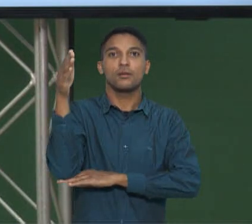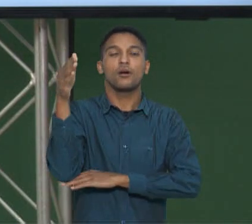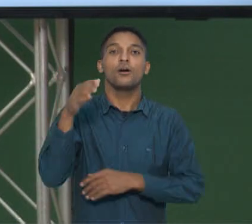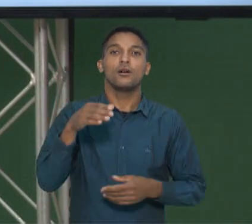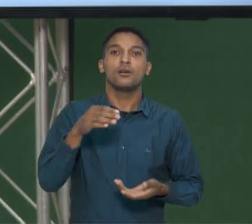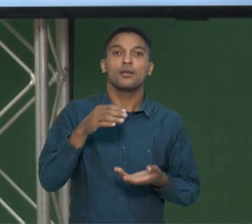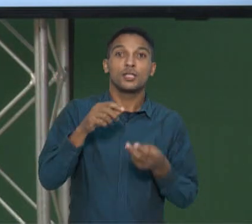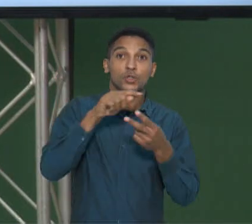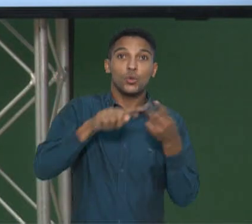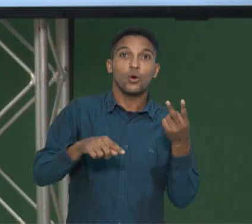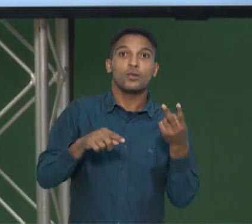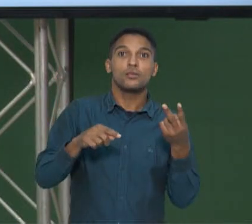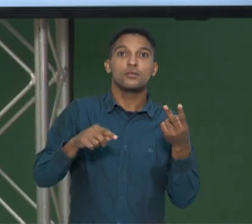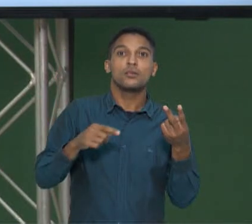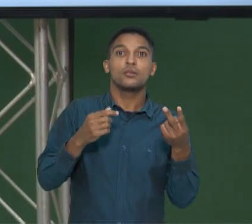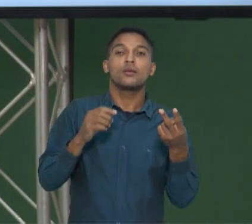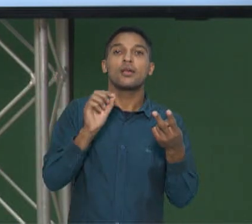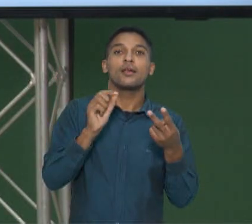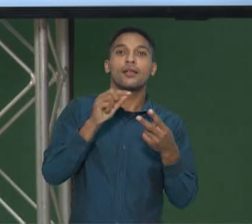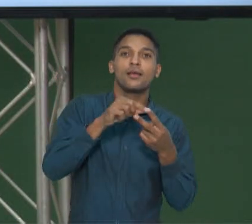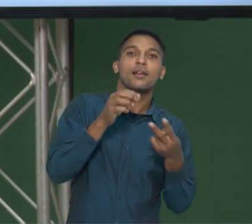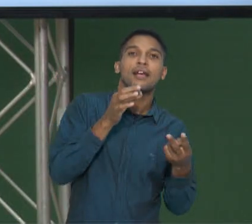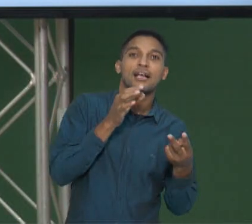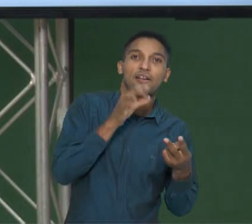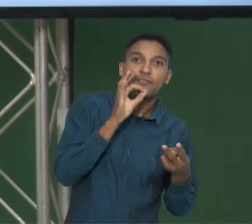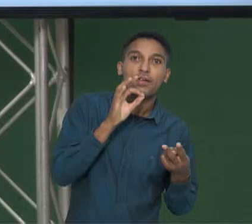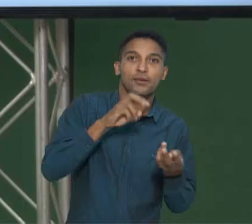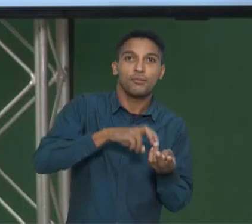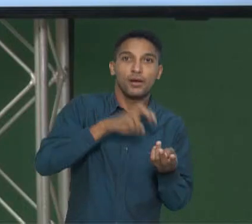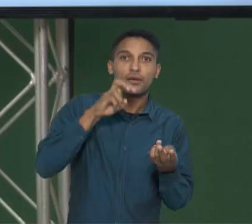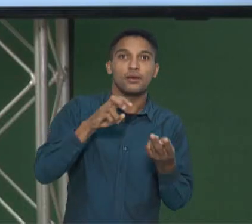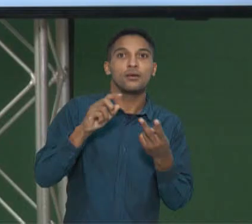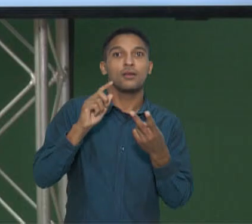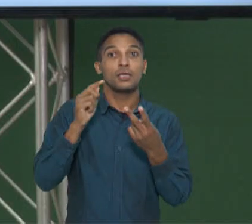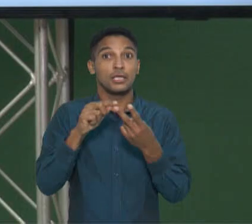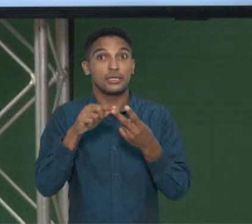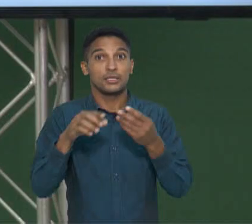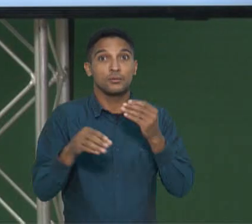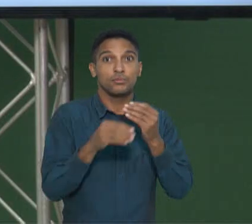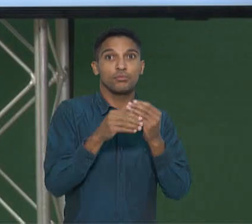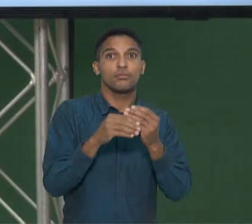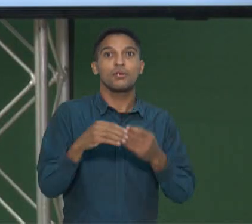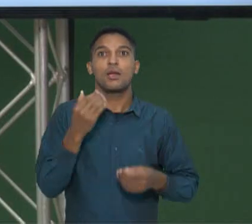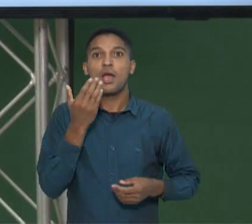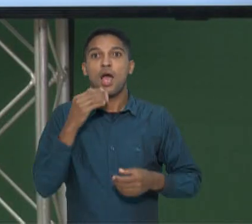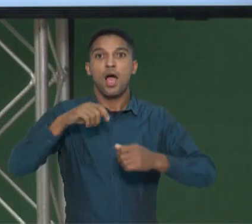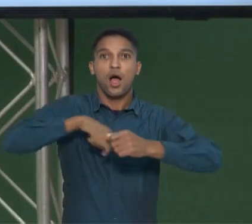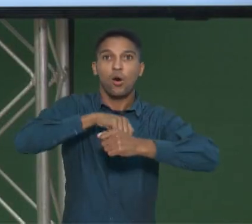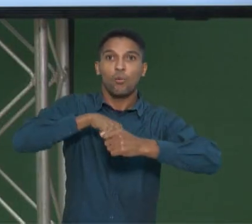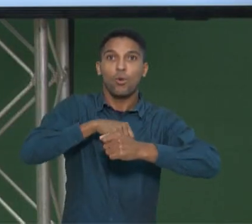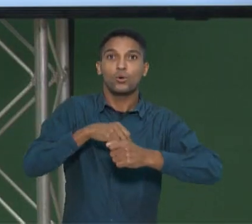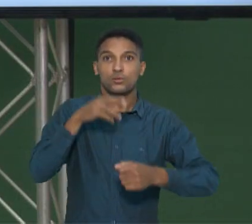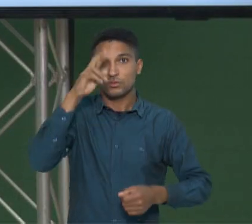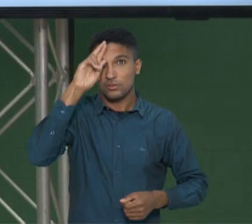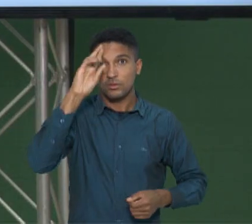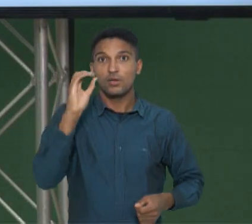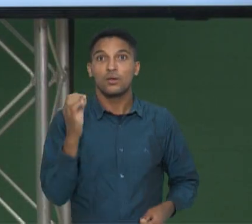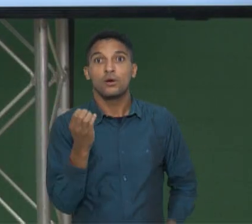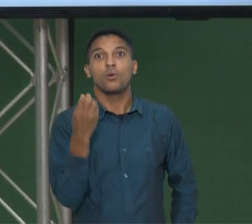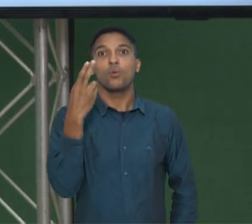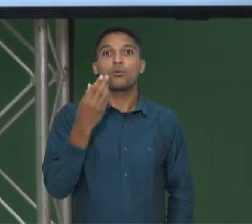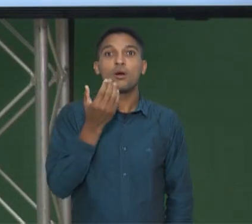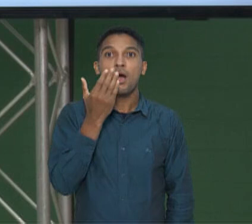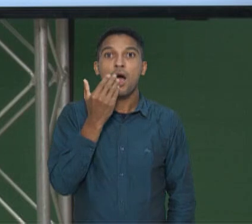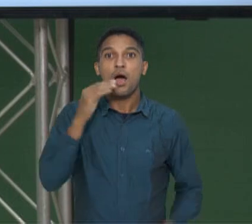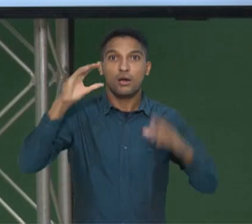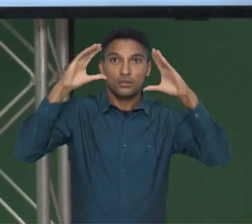da manhã e mais um opcional, que poderia ser um almoço ou jantar, ok?